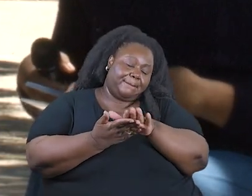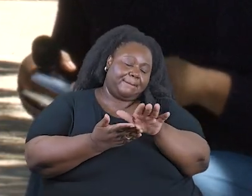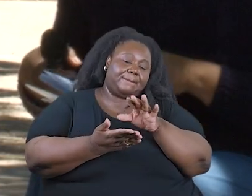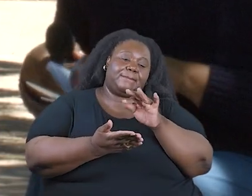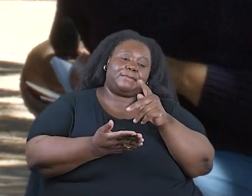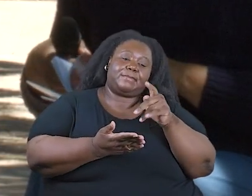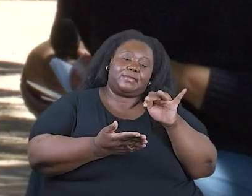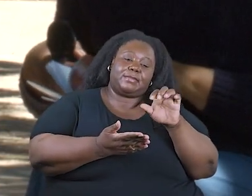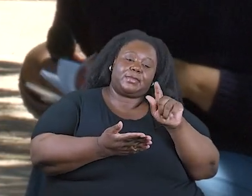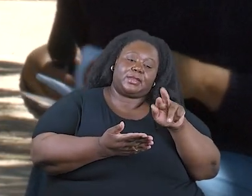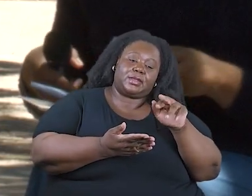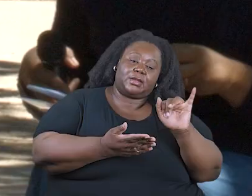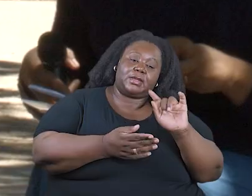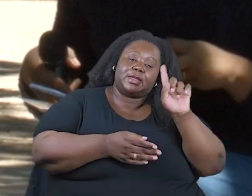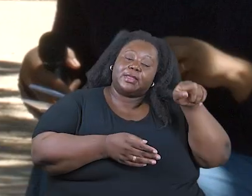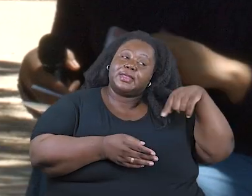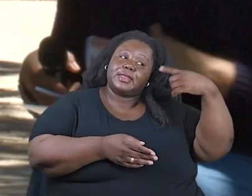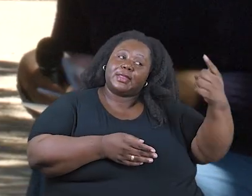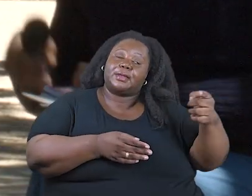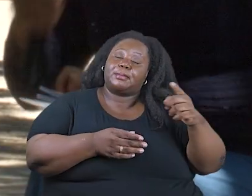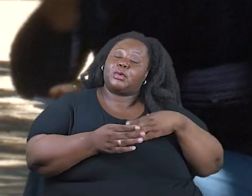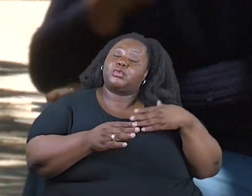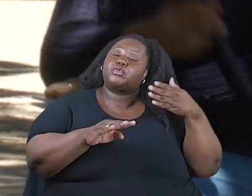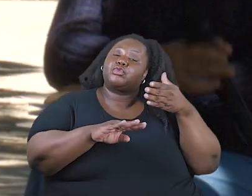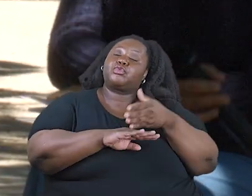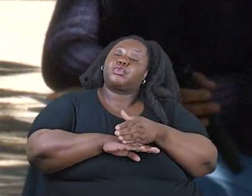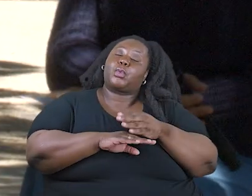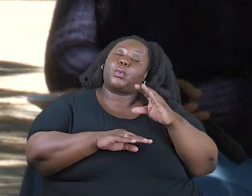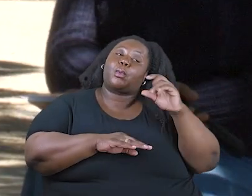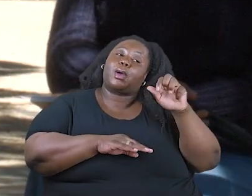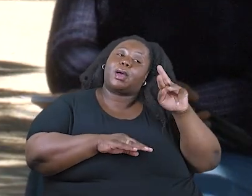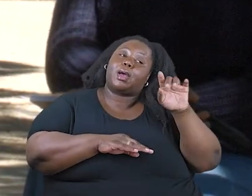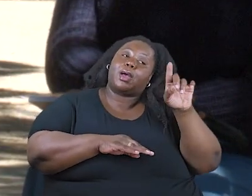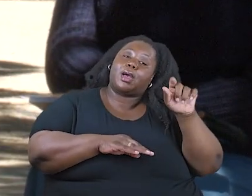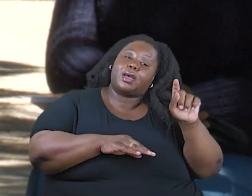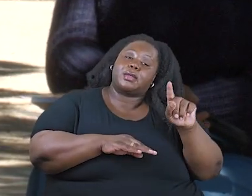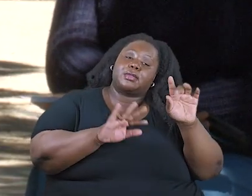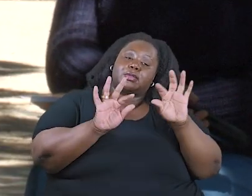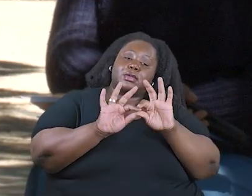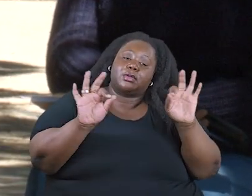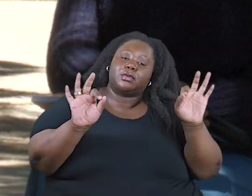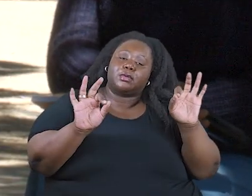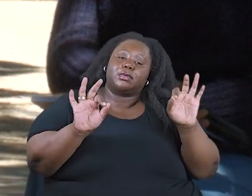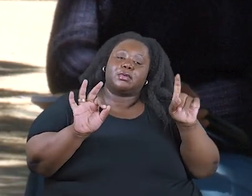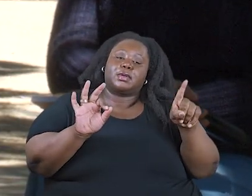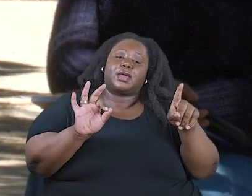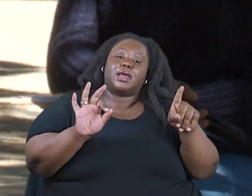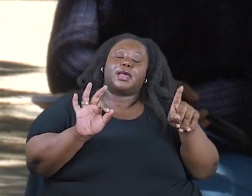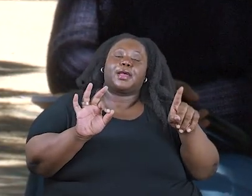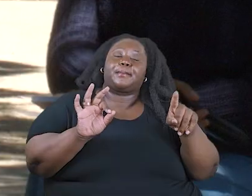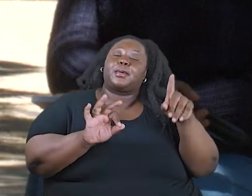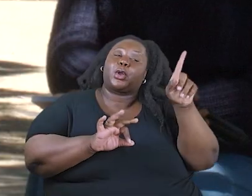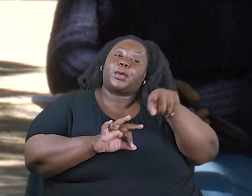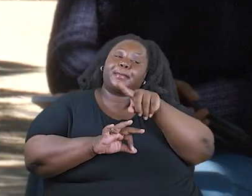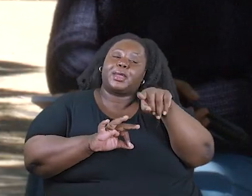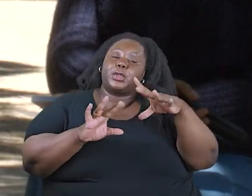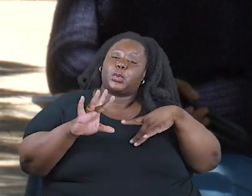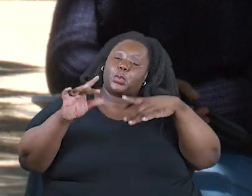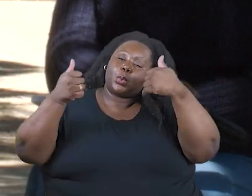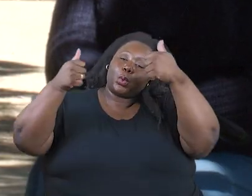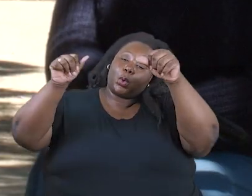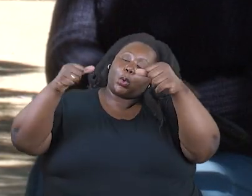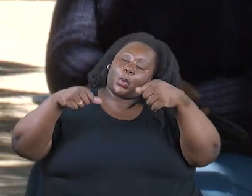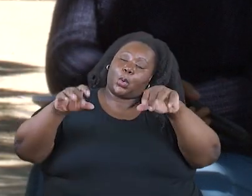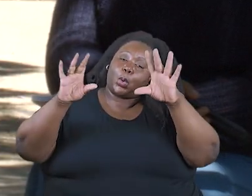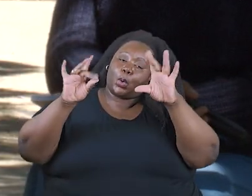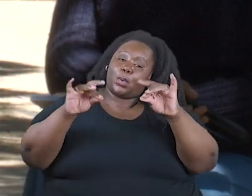tipografia, e depois chegou um cartaz com a frase "proibido colar cartaz".